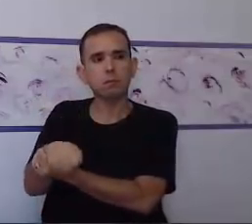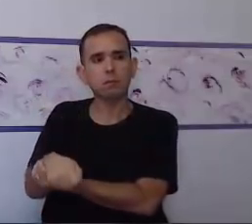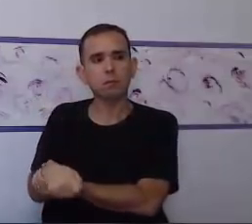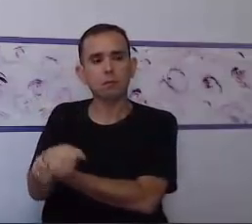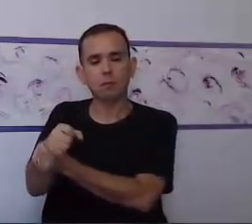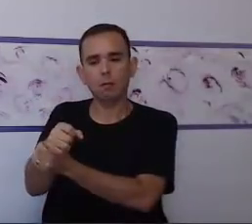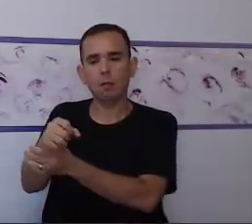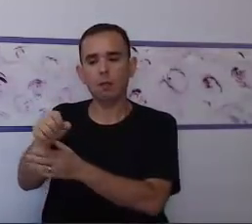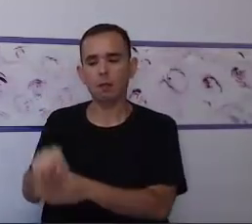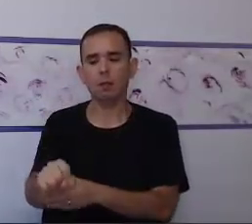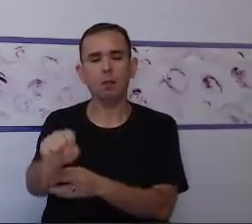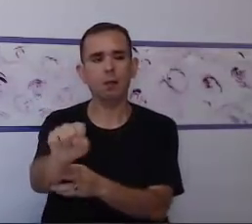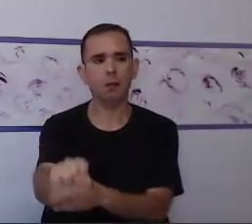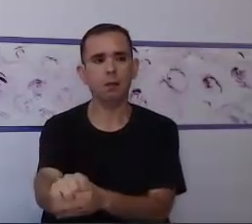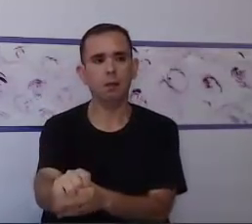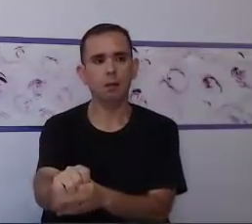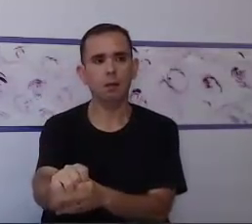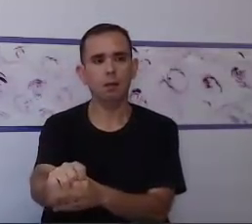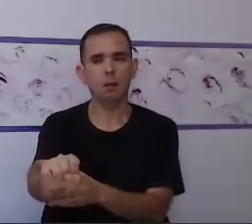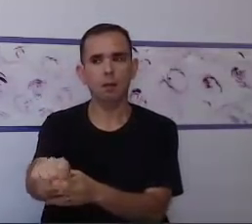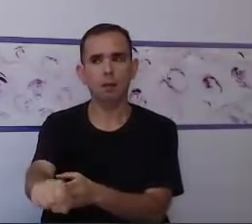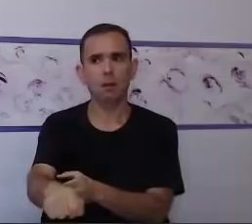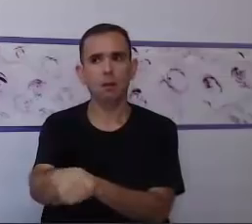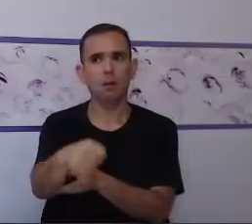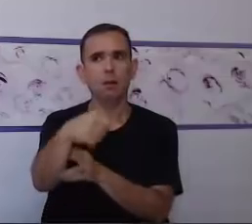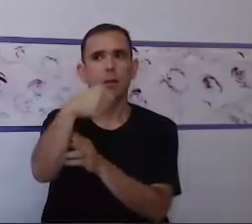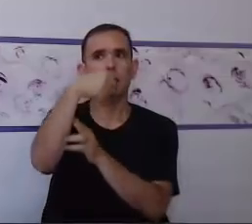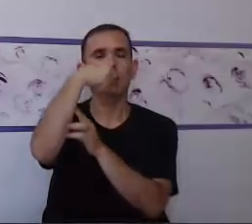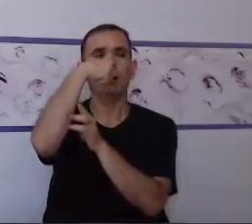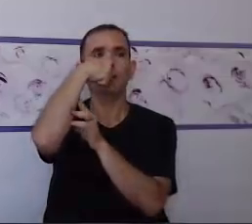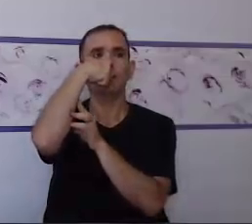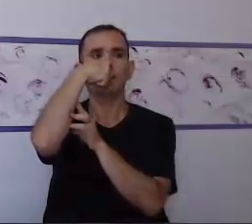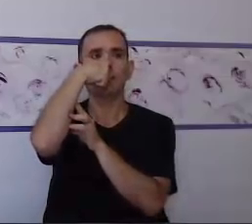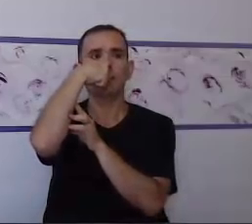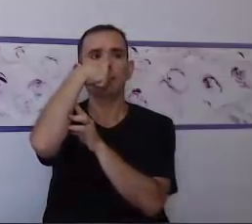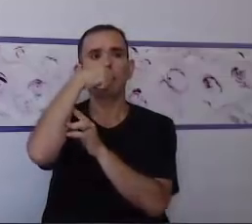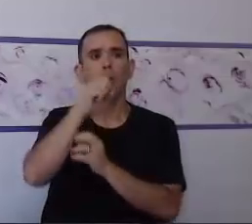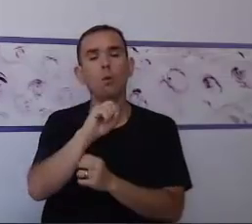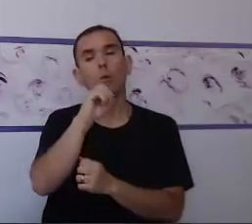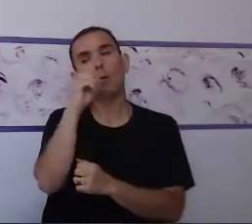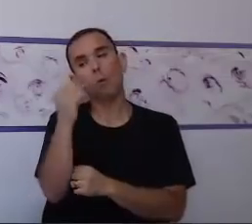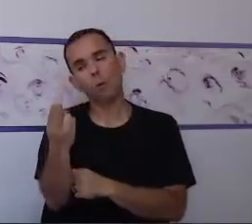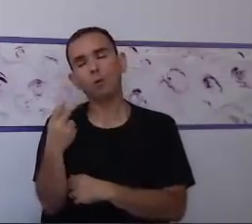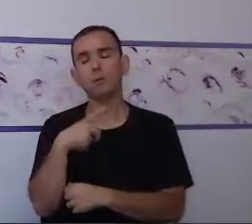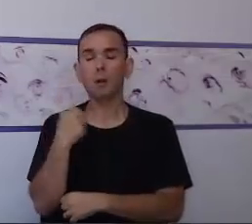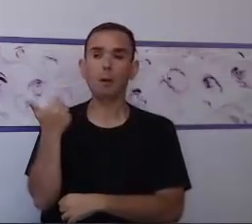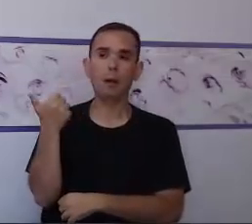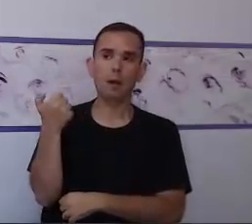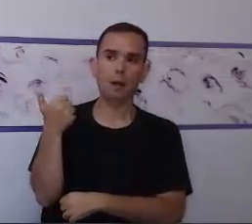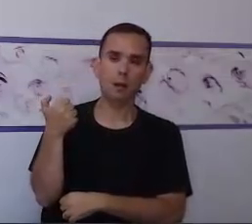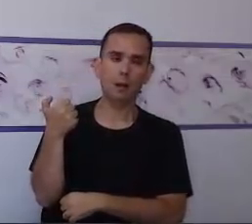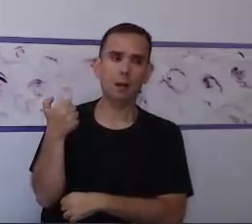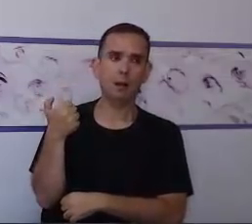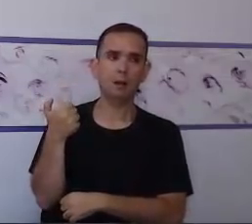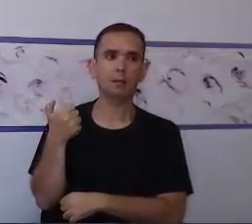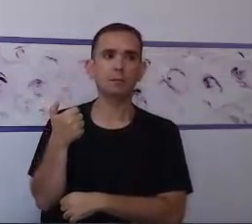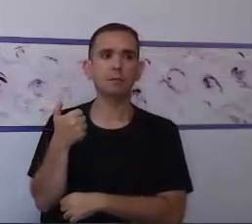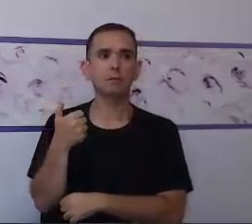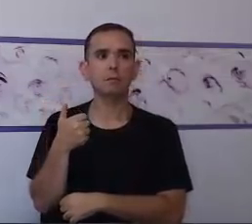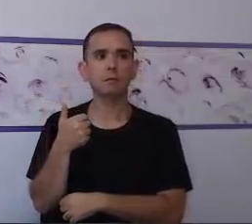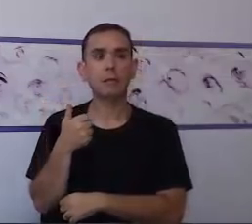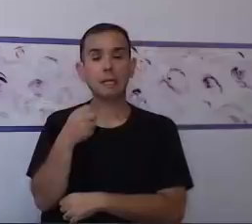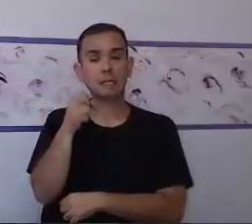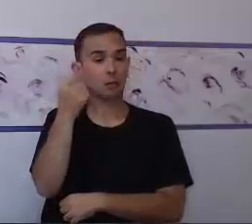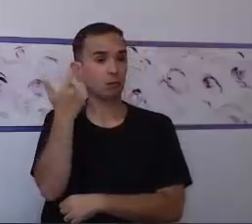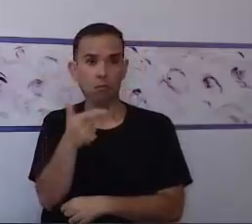meu punho para que eu consiga levar esse alimento até a boca, tá? Ou eu tenho uma caneta, aonde sem